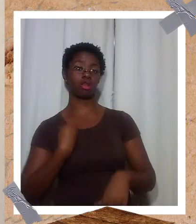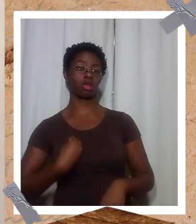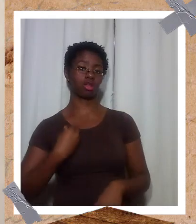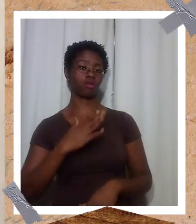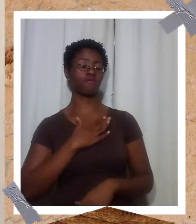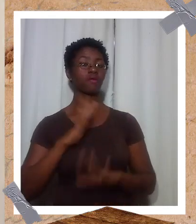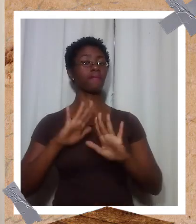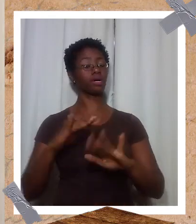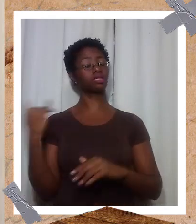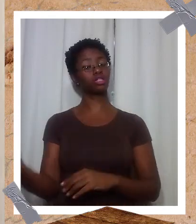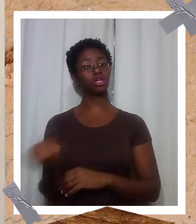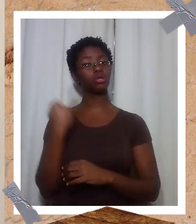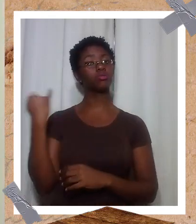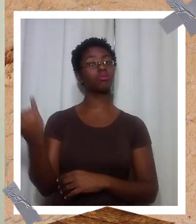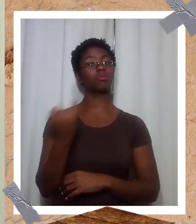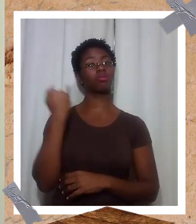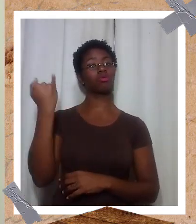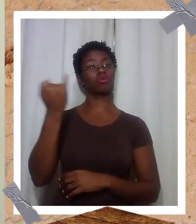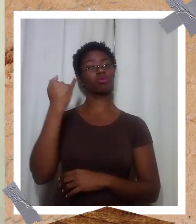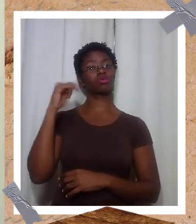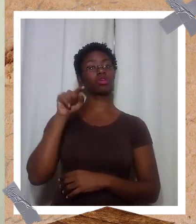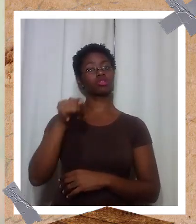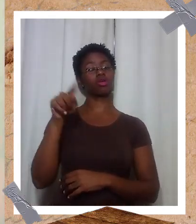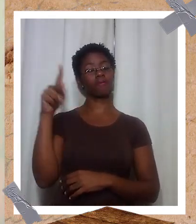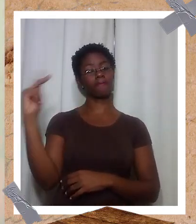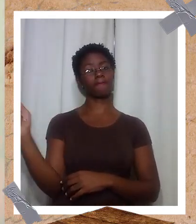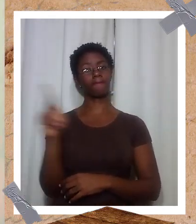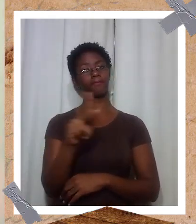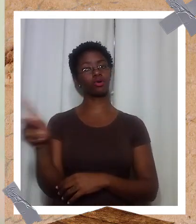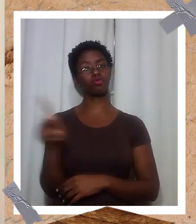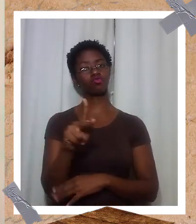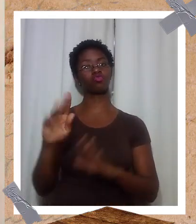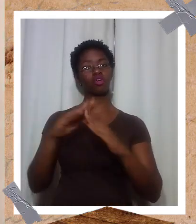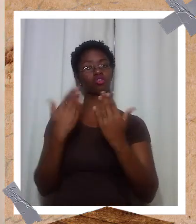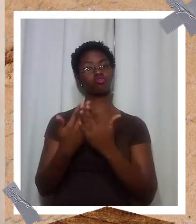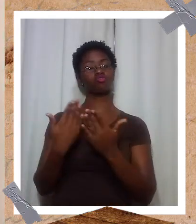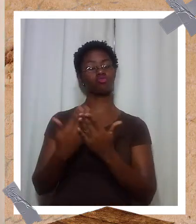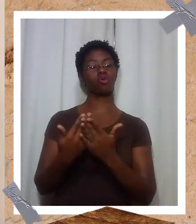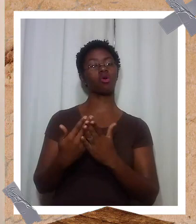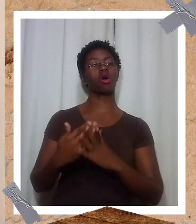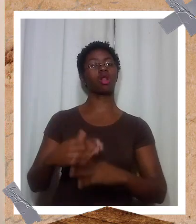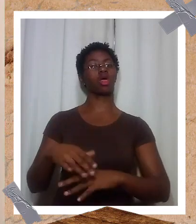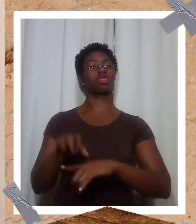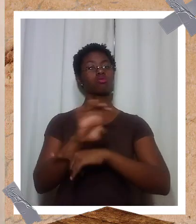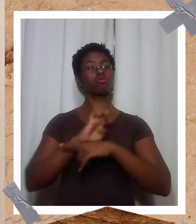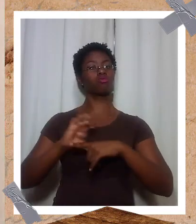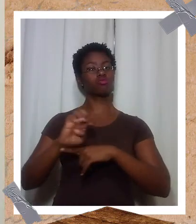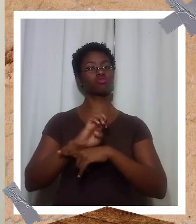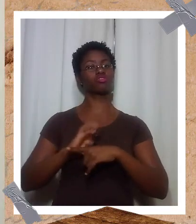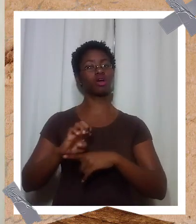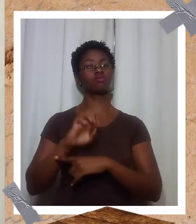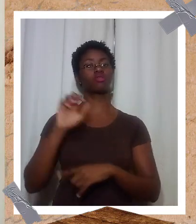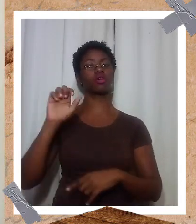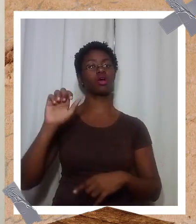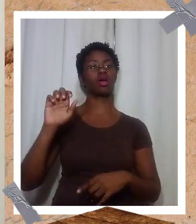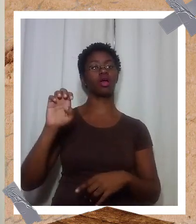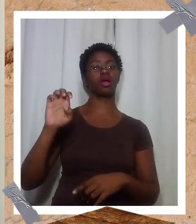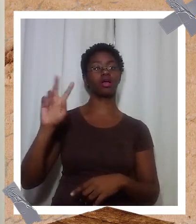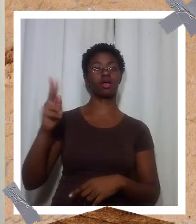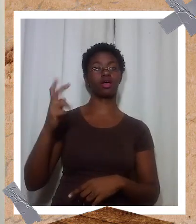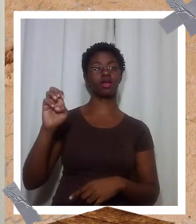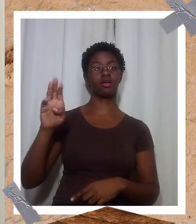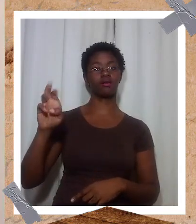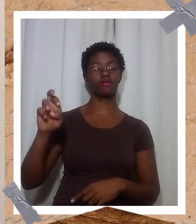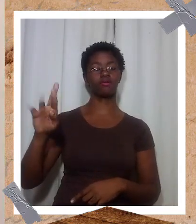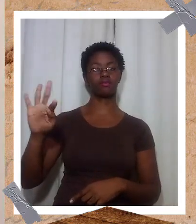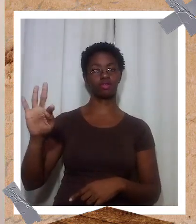mas pela importância que as minhas professoras da escola estadual, Herbert Moses, tiveram na minha vida. Dona Estela,